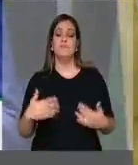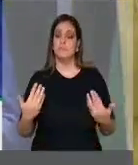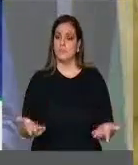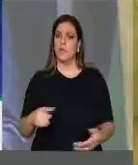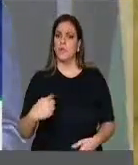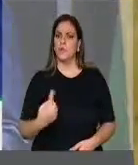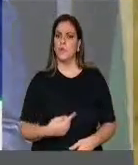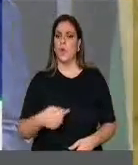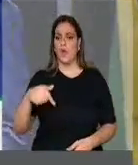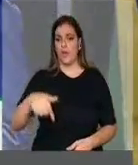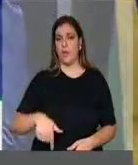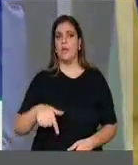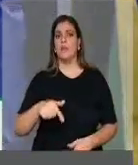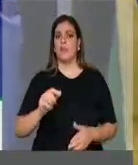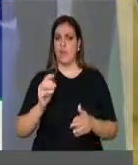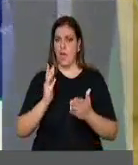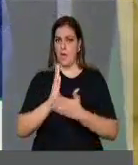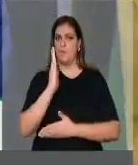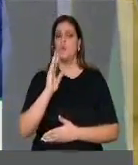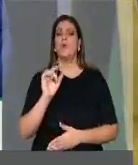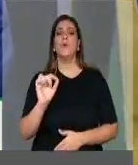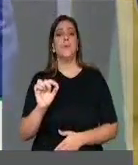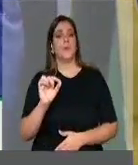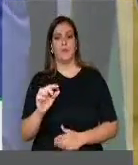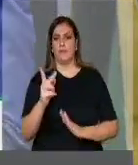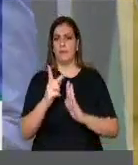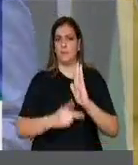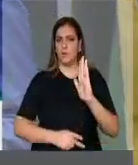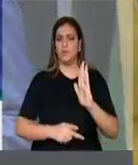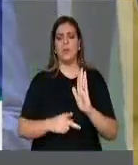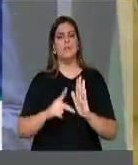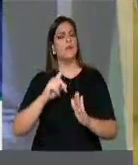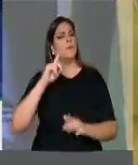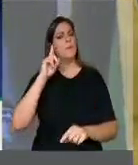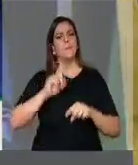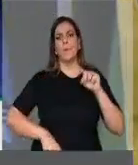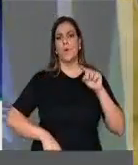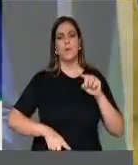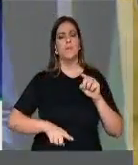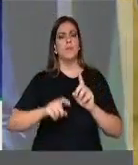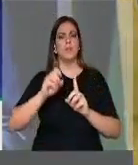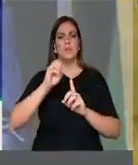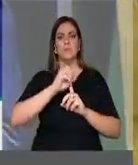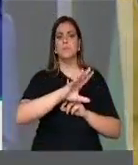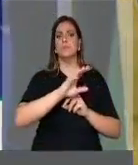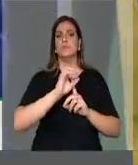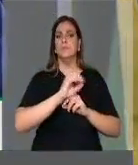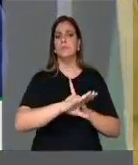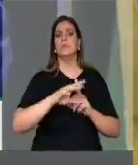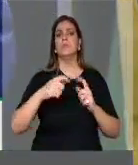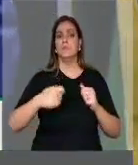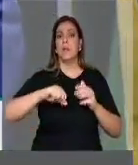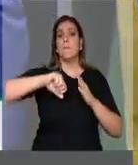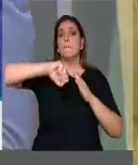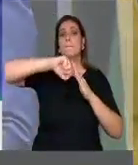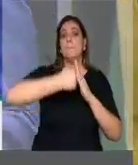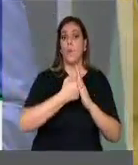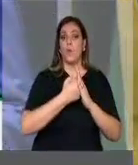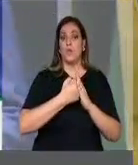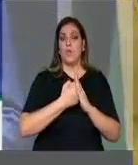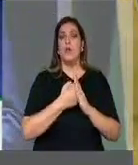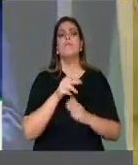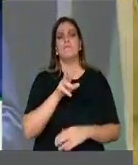os bloqueadores para os celulares no entorno dos presídios do nosso país, e esses bloqueadores deverão